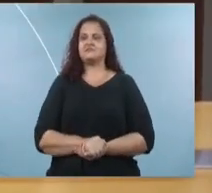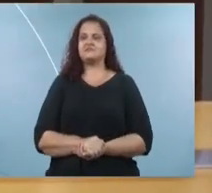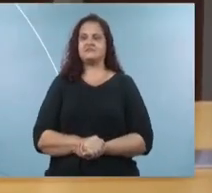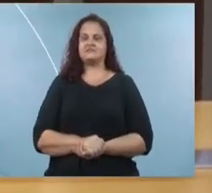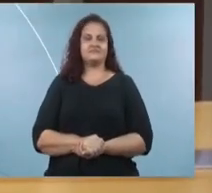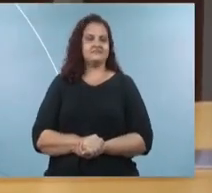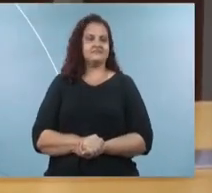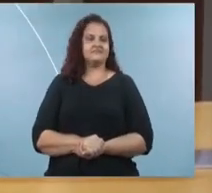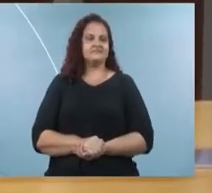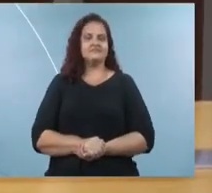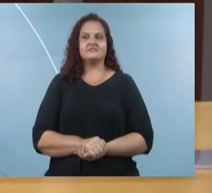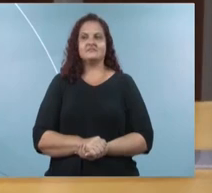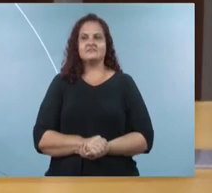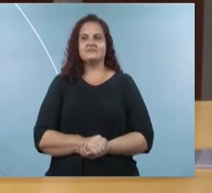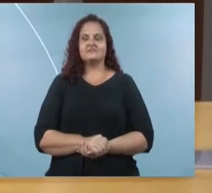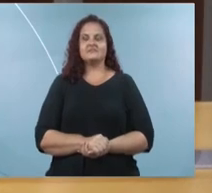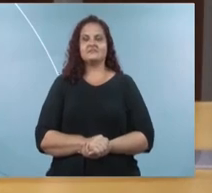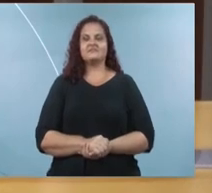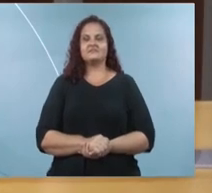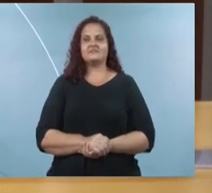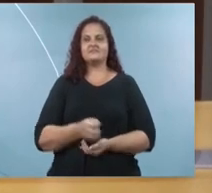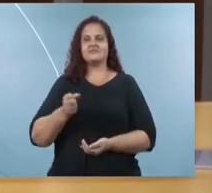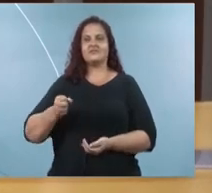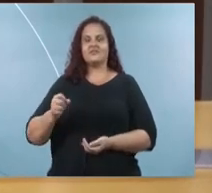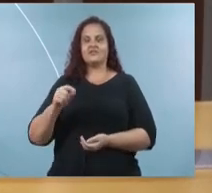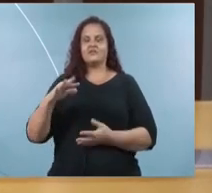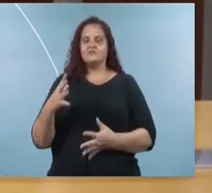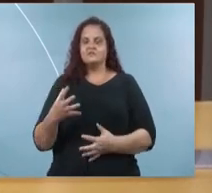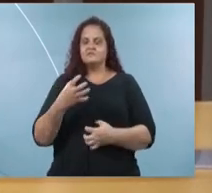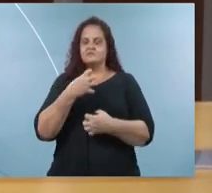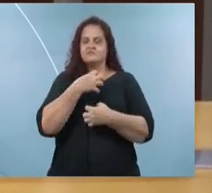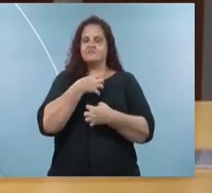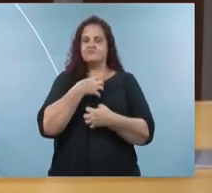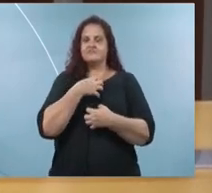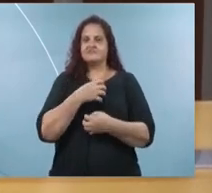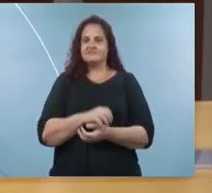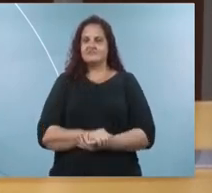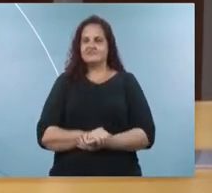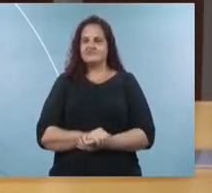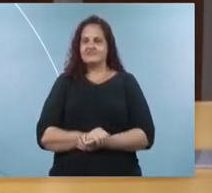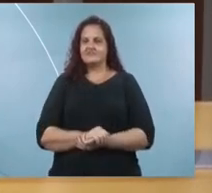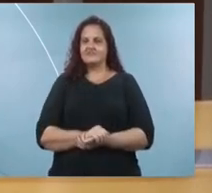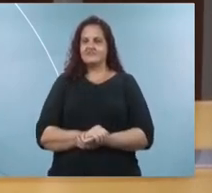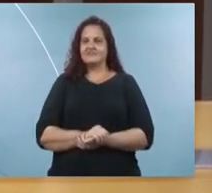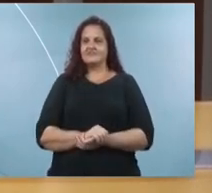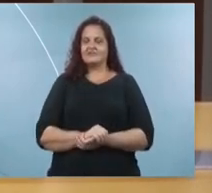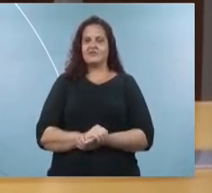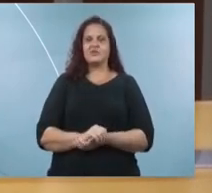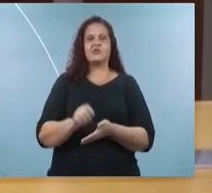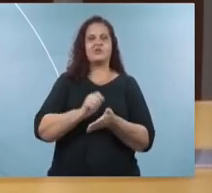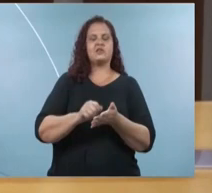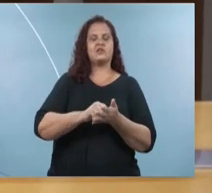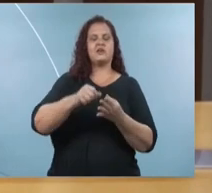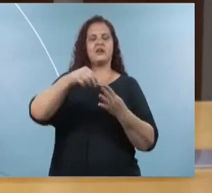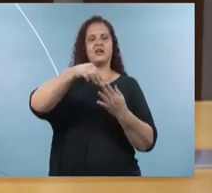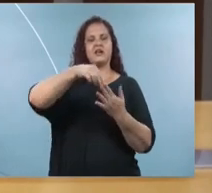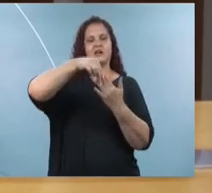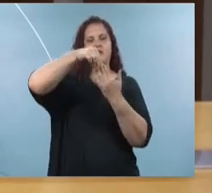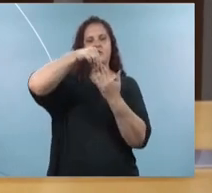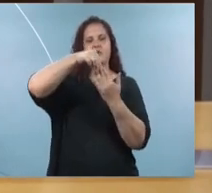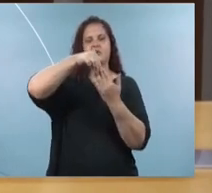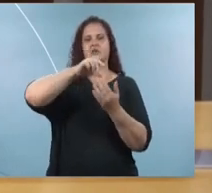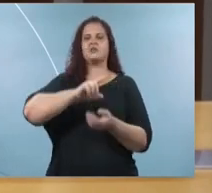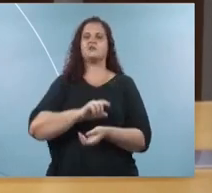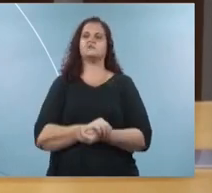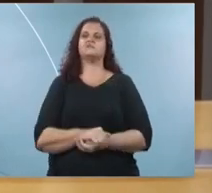Você sempre nos encanta com as suas declamações, com o cordel,